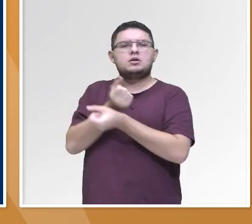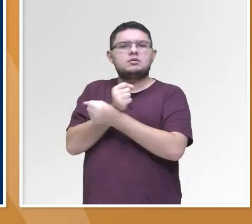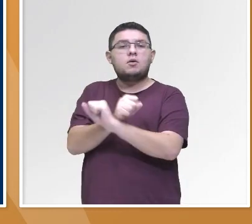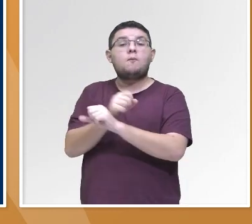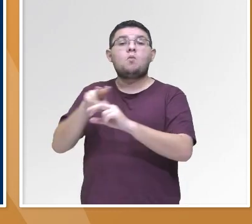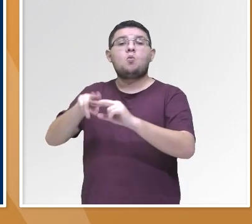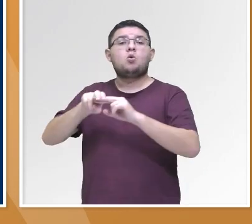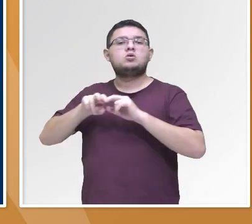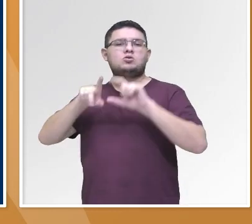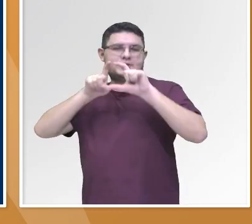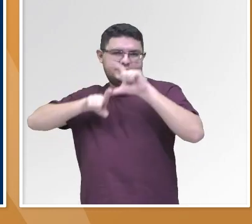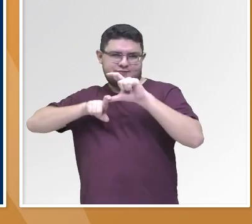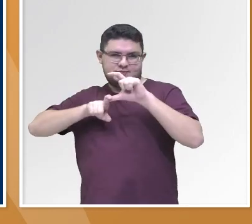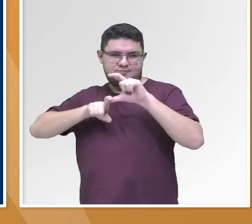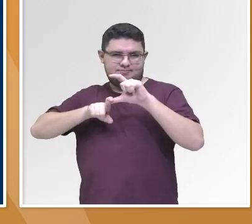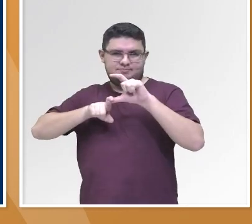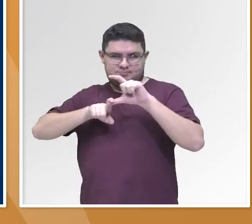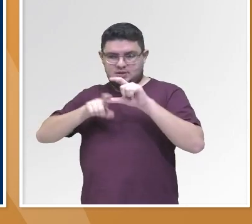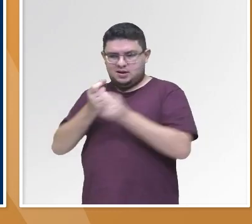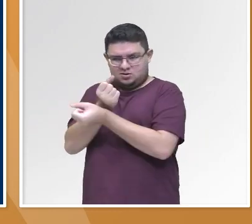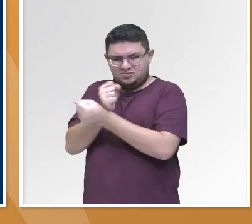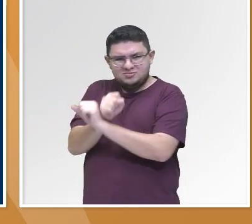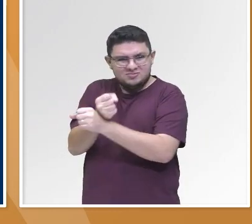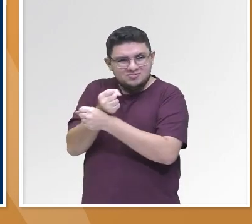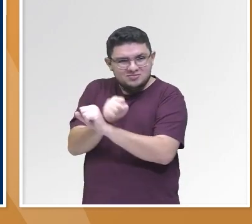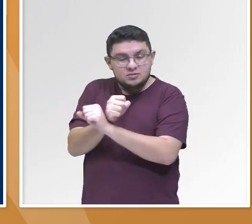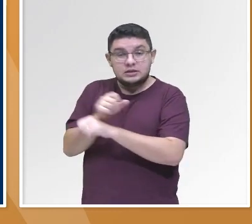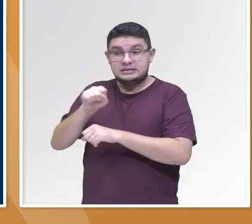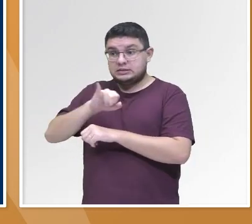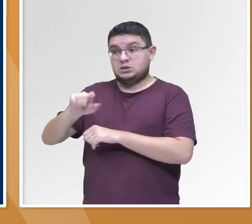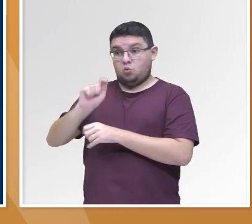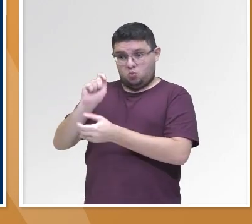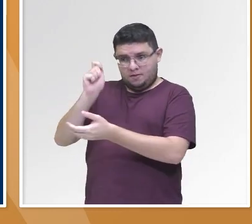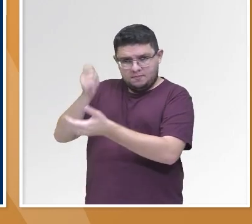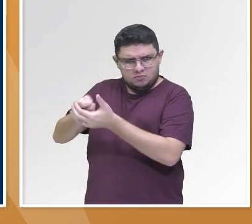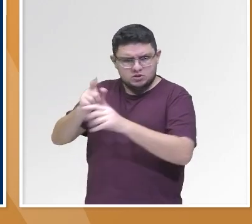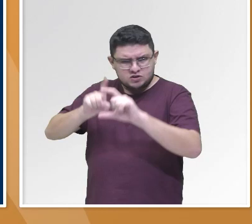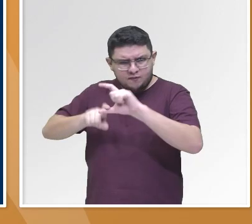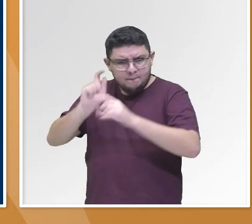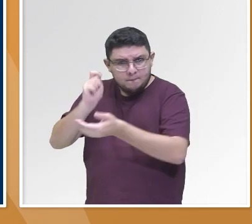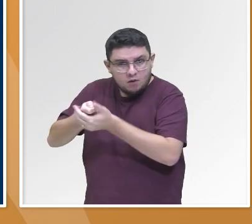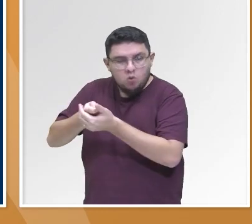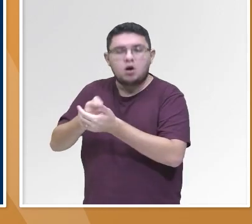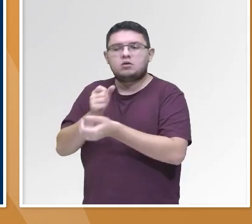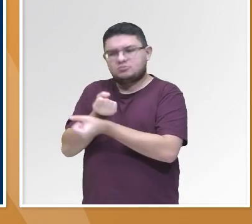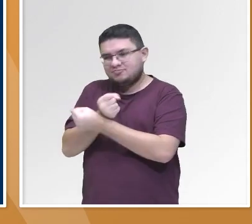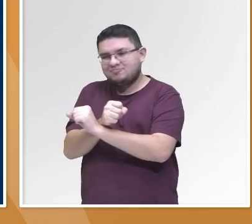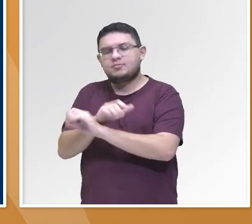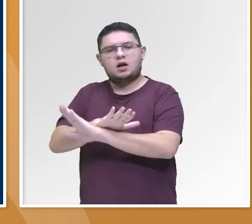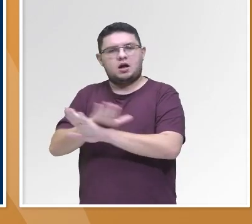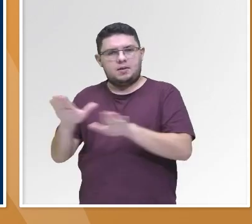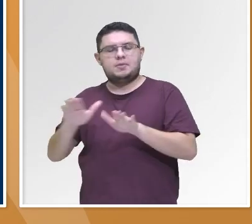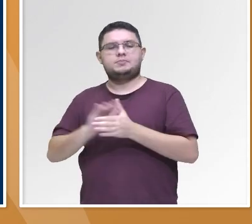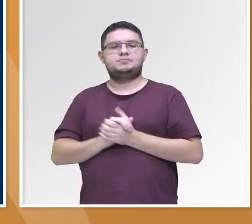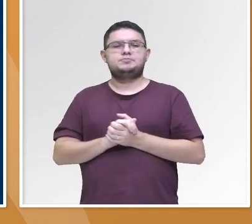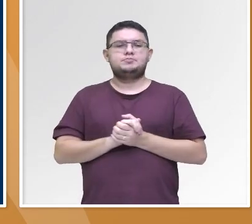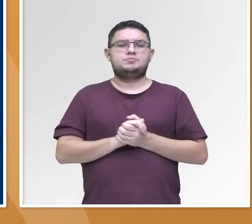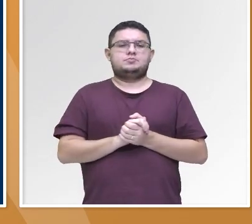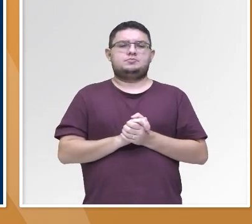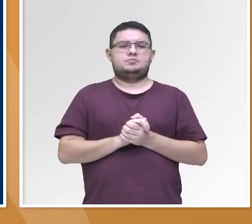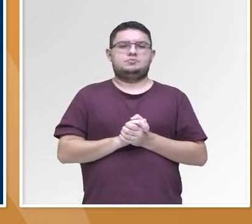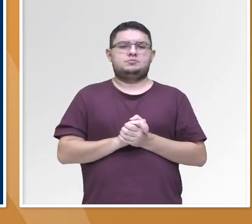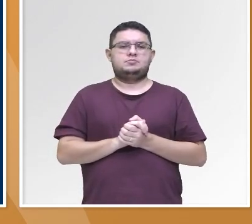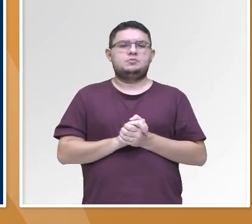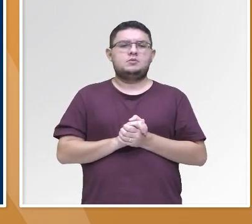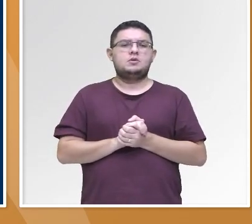você de volta. Então, esse tipo de prática também funcionava naquele momento. raptos em pequenas vilas ou mesmo